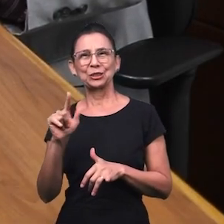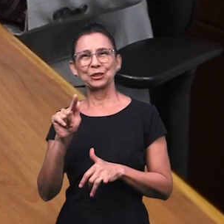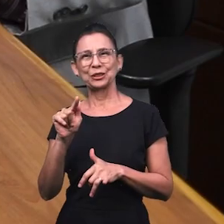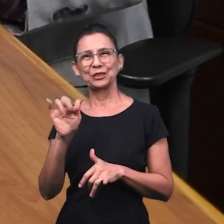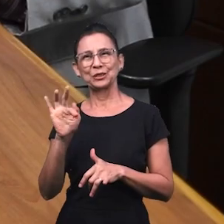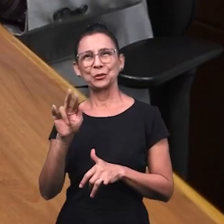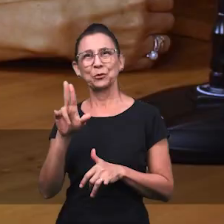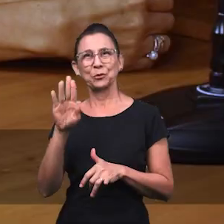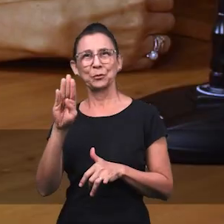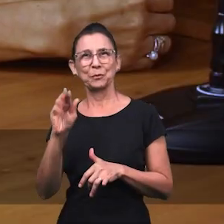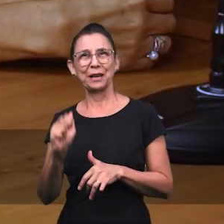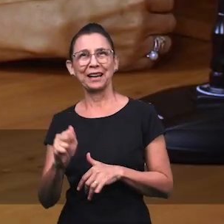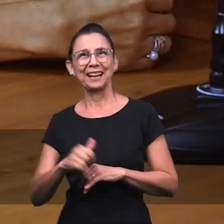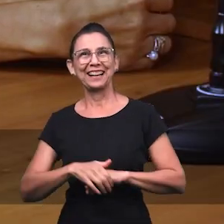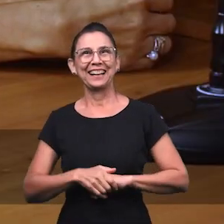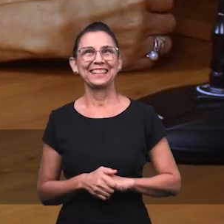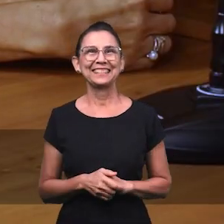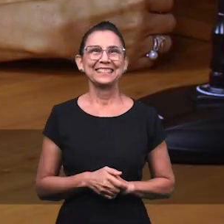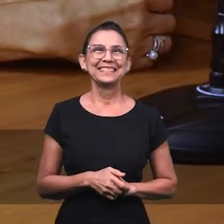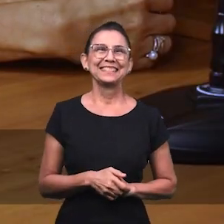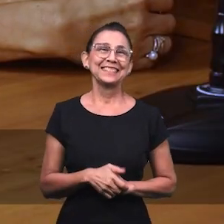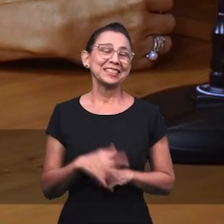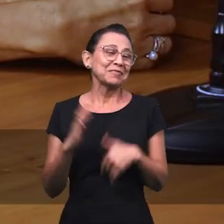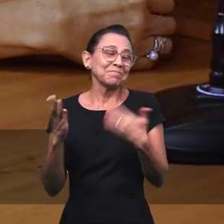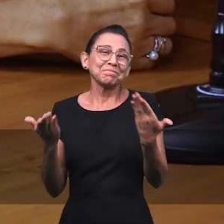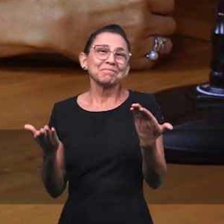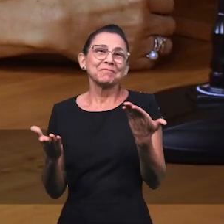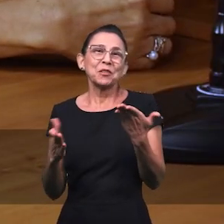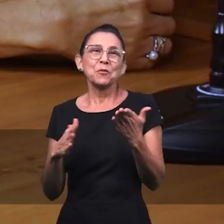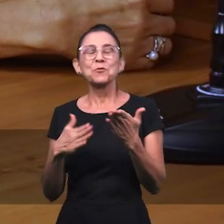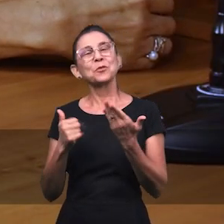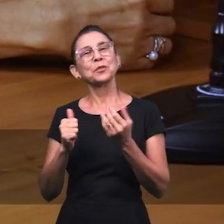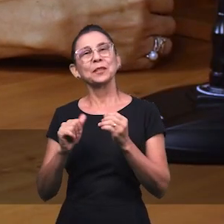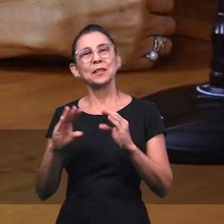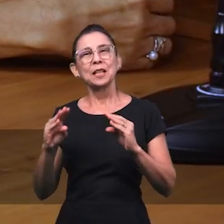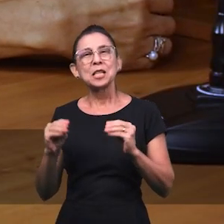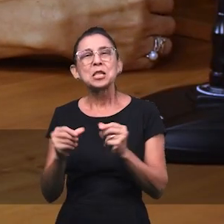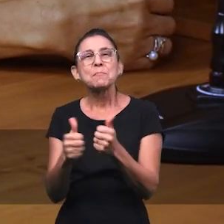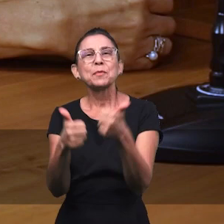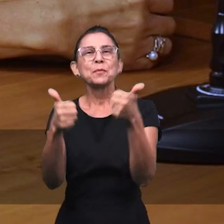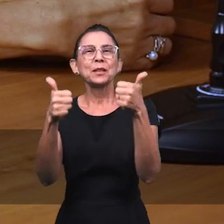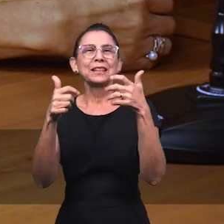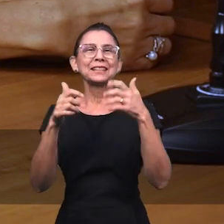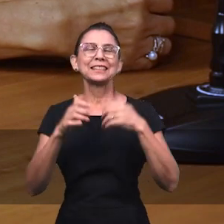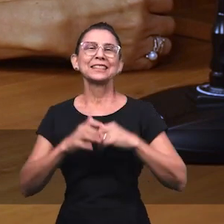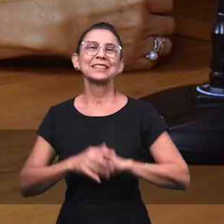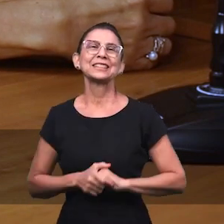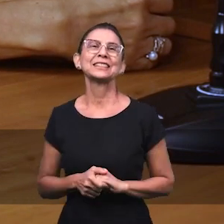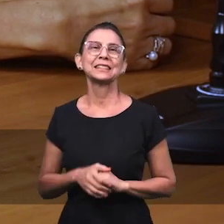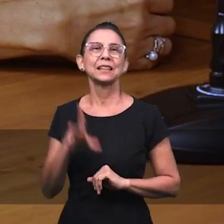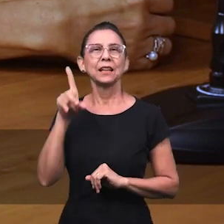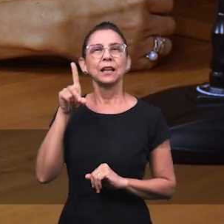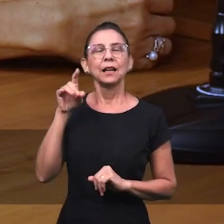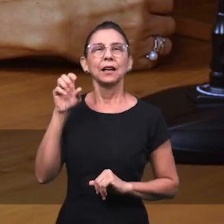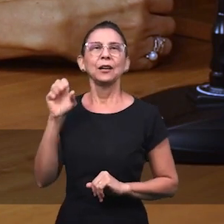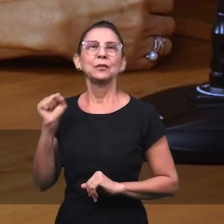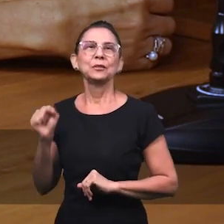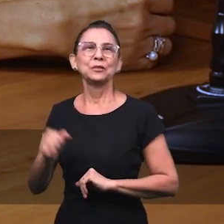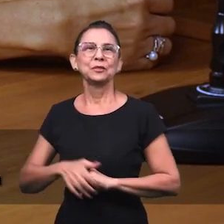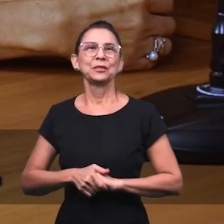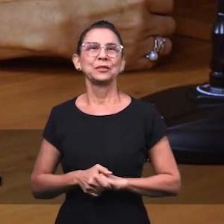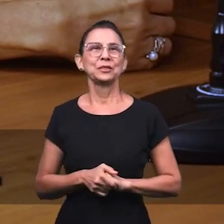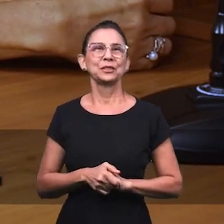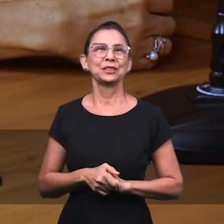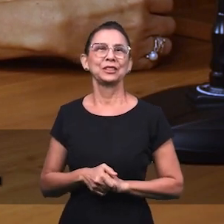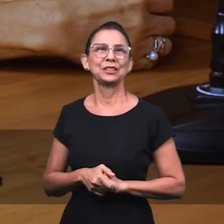tocava carioca. Então, foi aprimorando. E teve um dia a minha professora pediu,